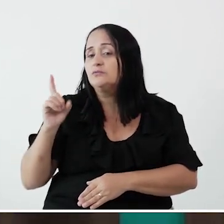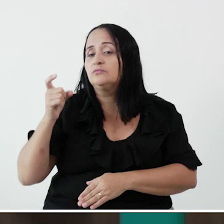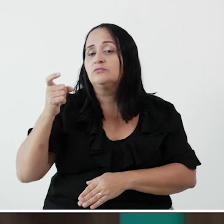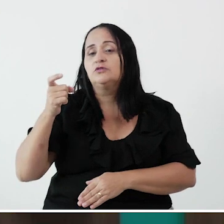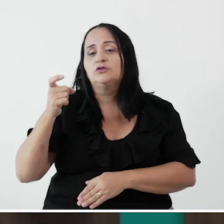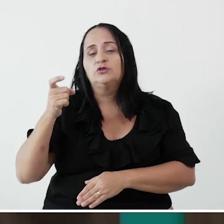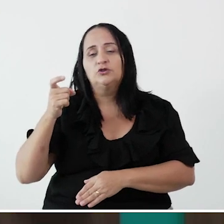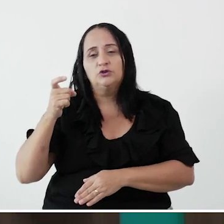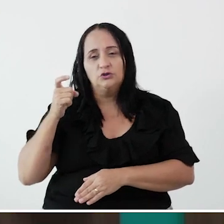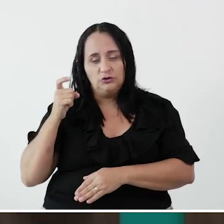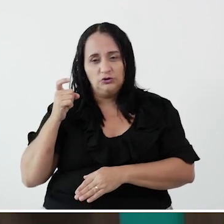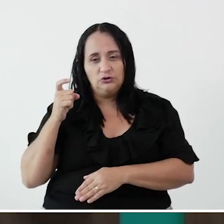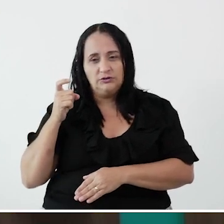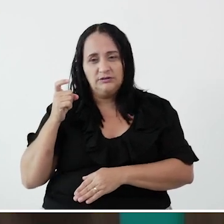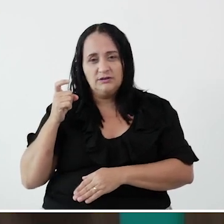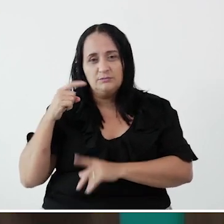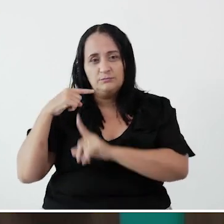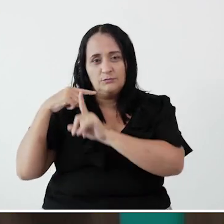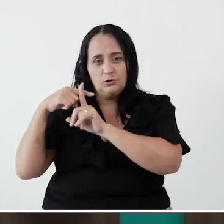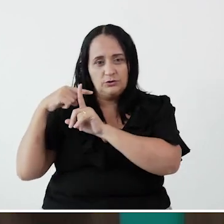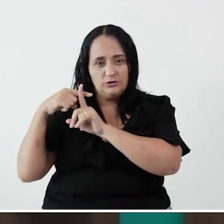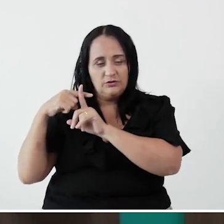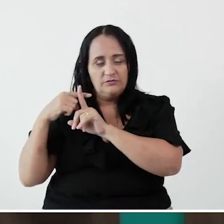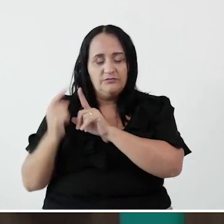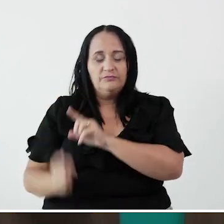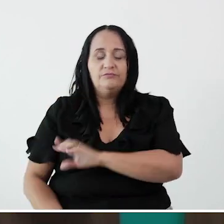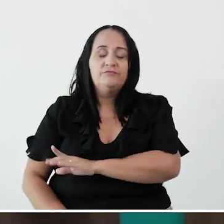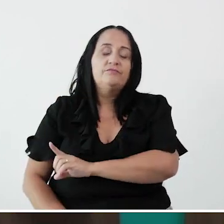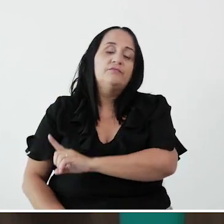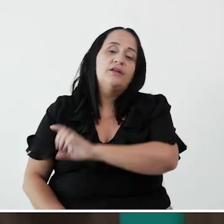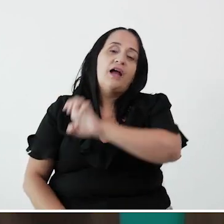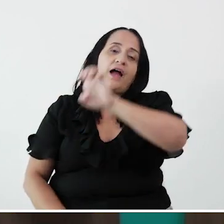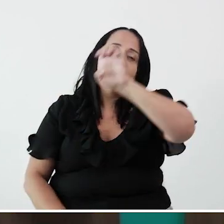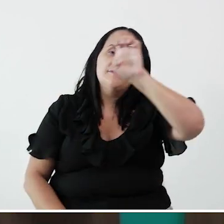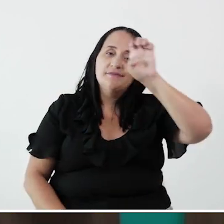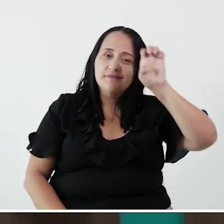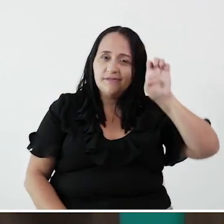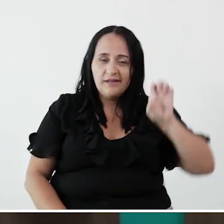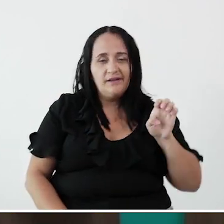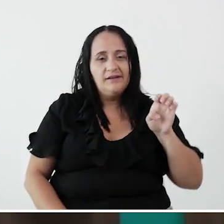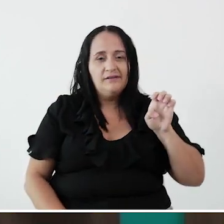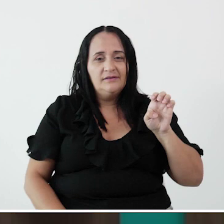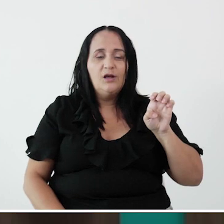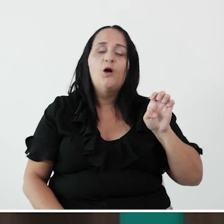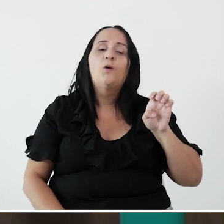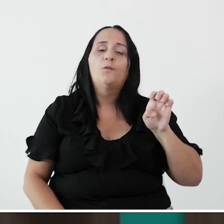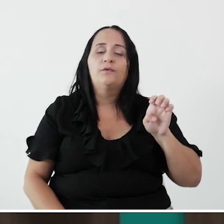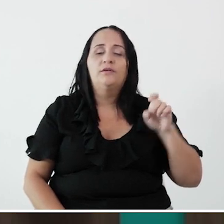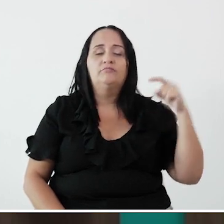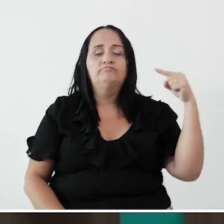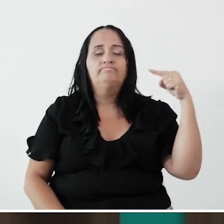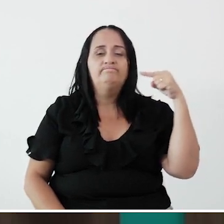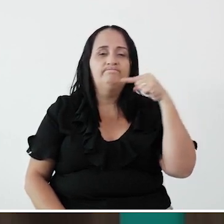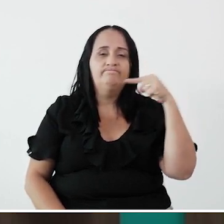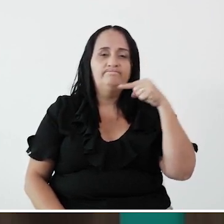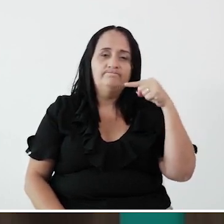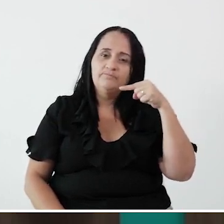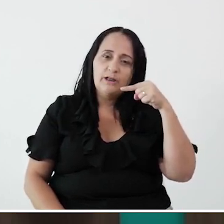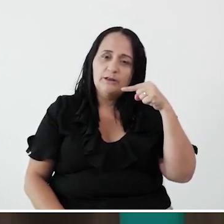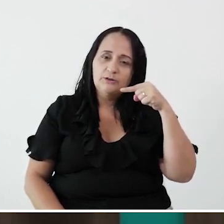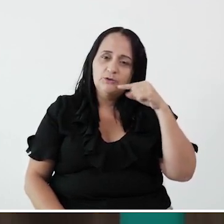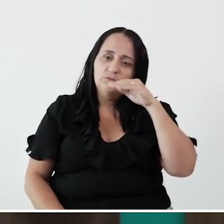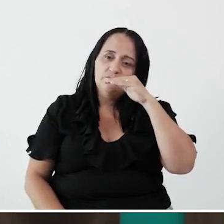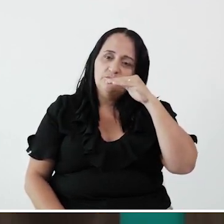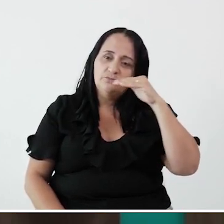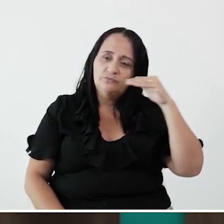valores negativos de x. Então, para ficar bem claro para você que está lá do outro ladinho da tela,